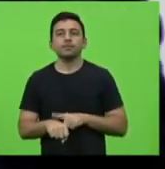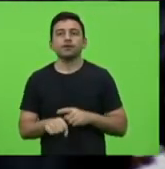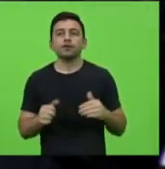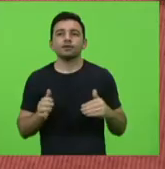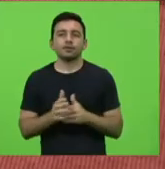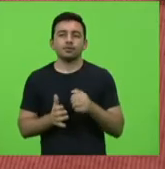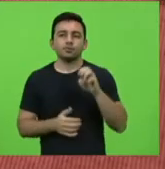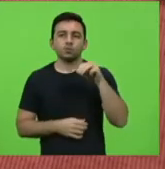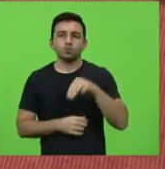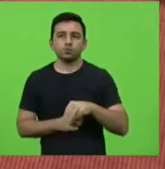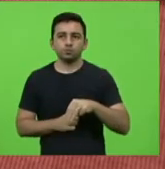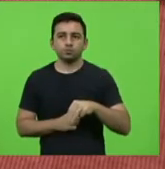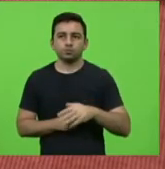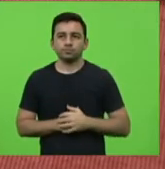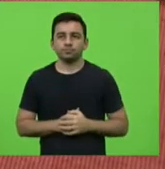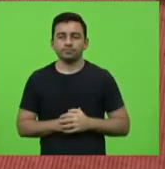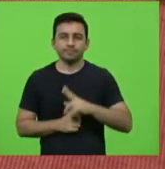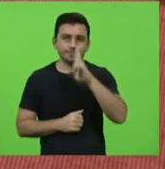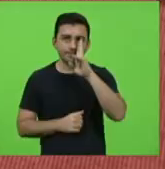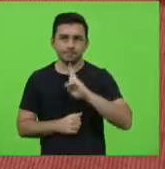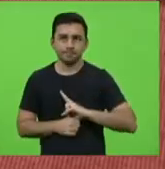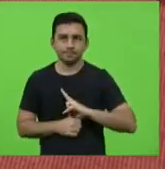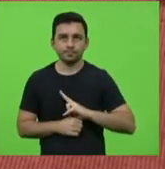uso da palavra o deputado Ivan Natz.